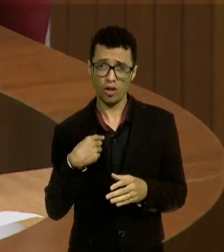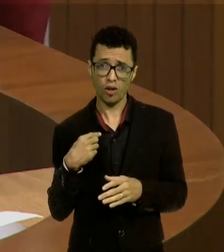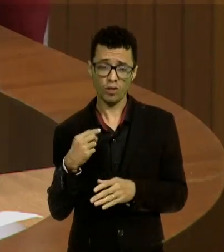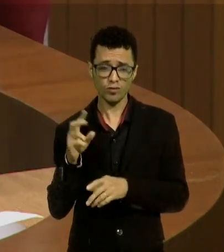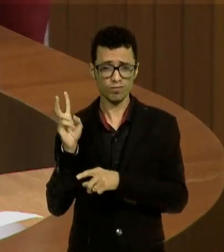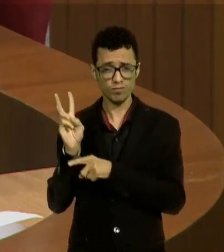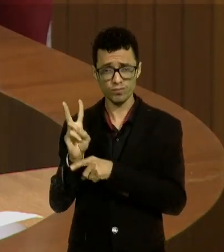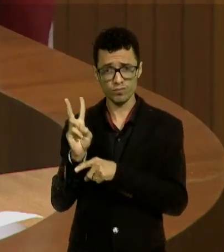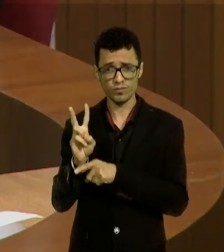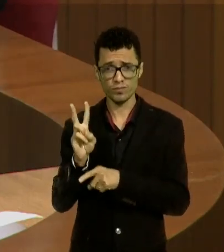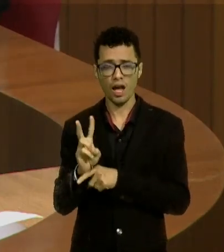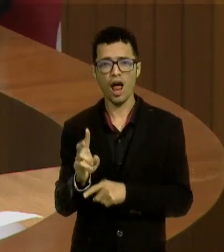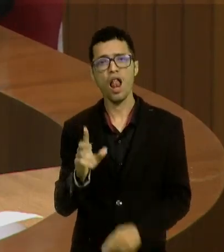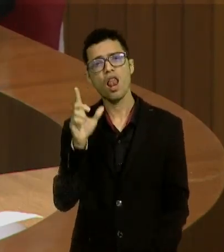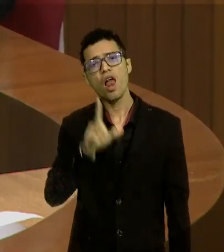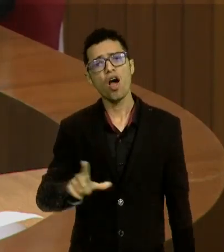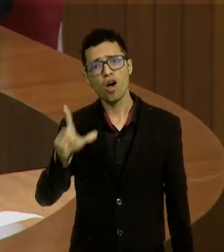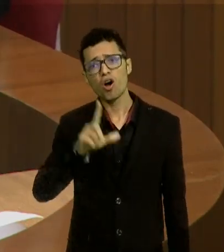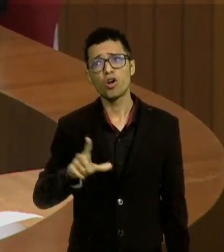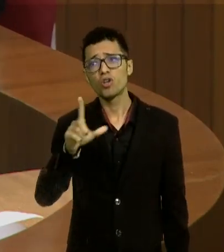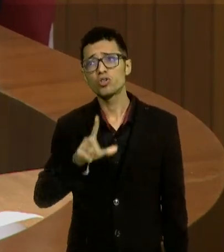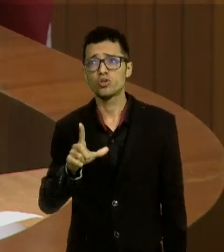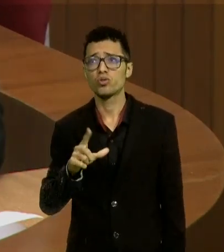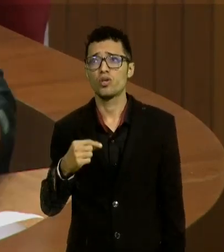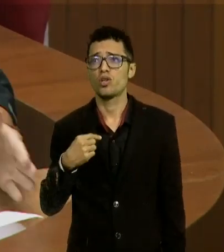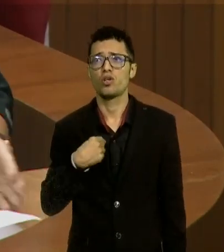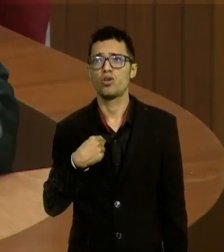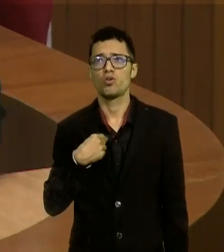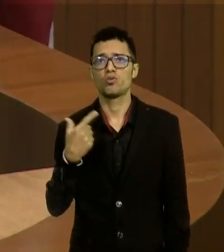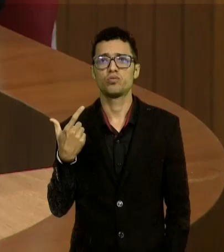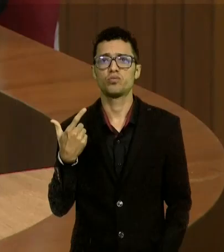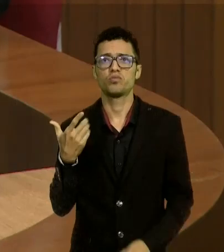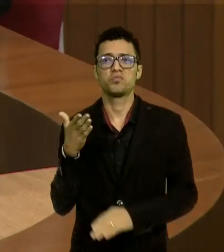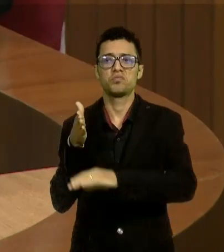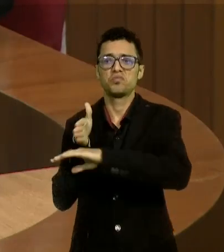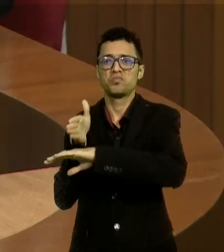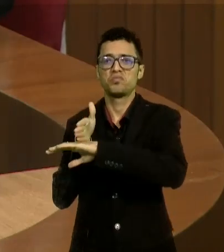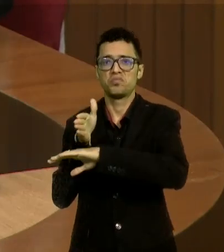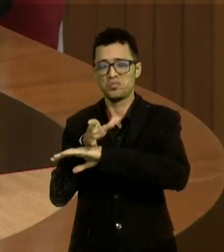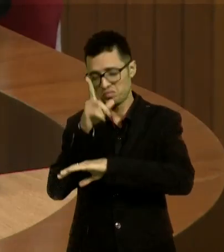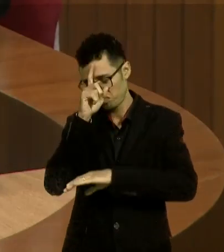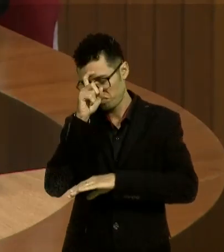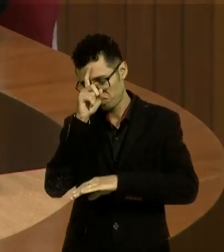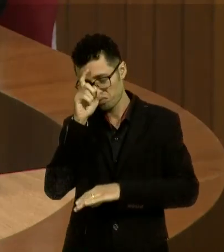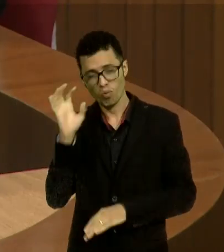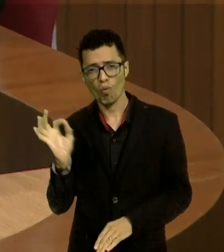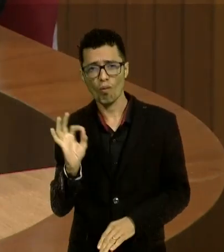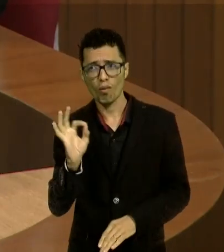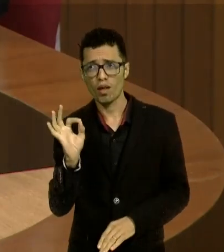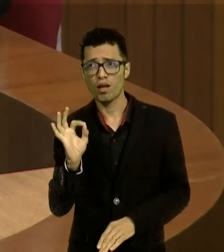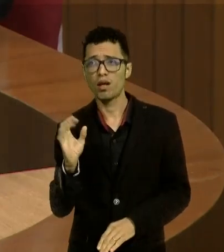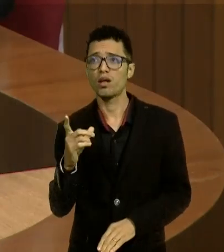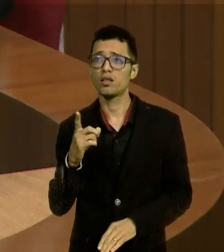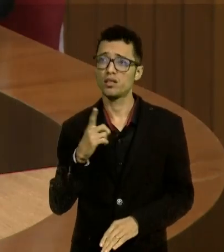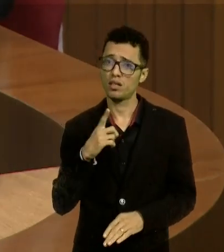lógico que eu não tenho acesso a este hospital. Eu tenho que vir aqui, eu colho as informações.